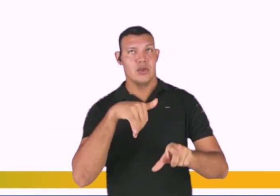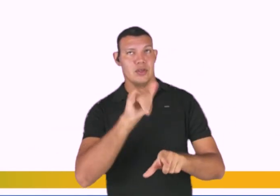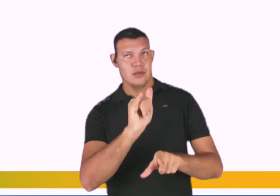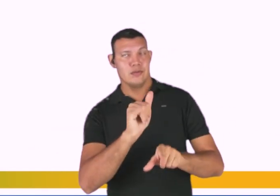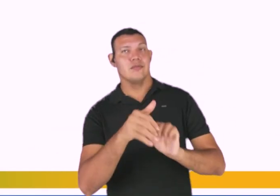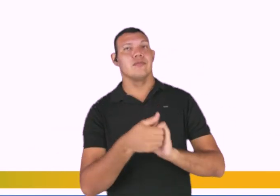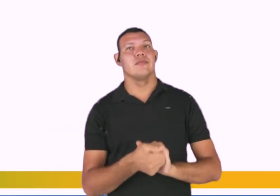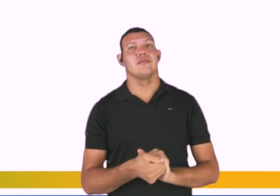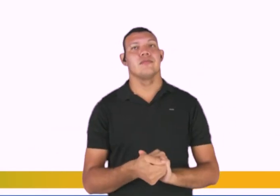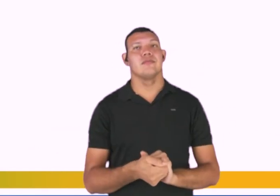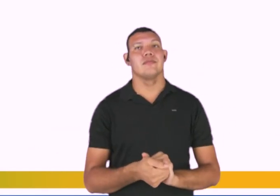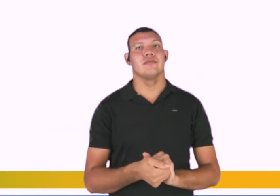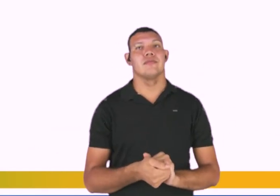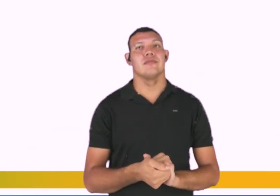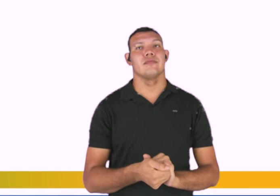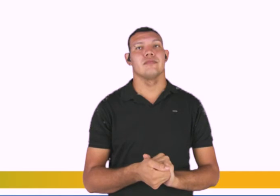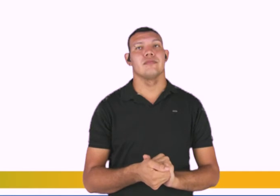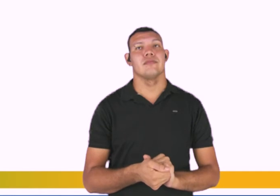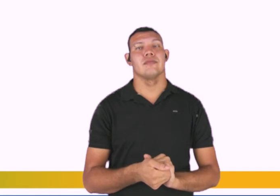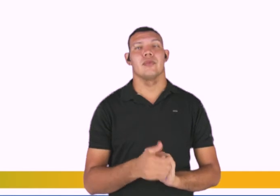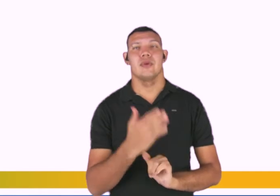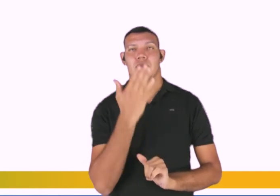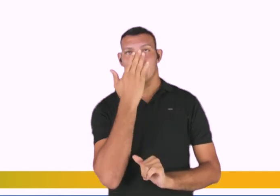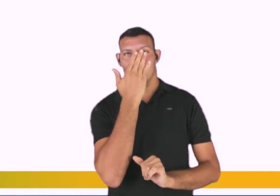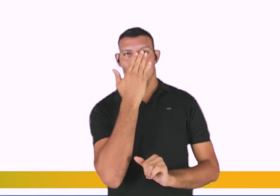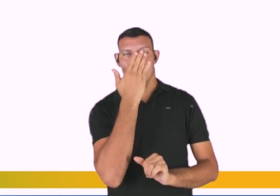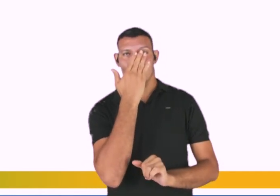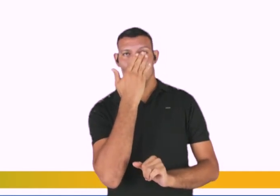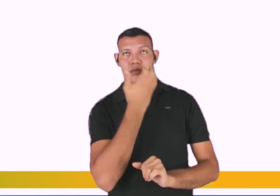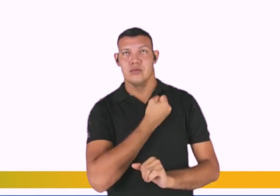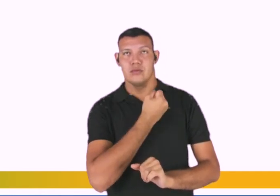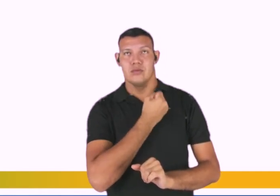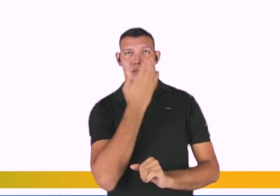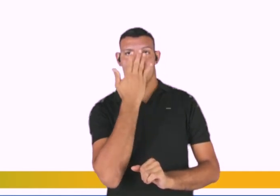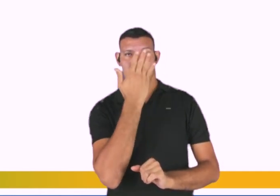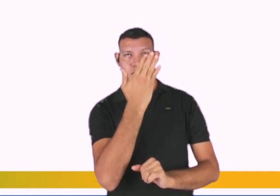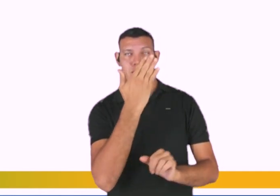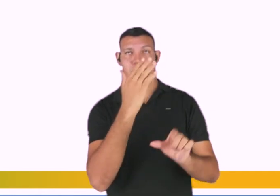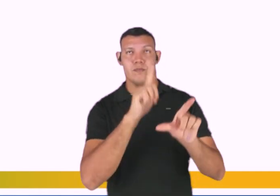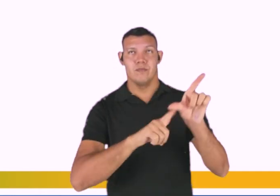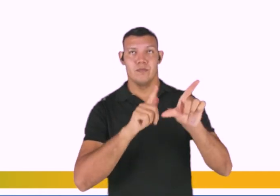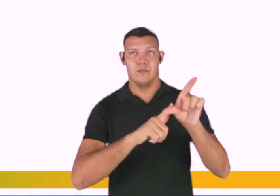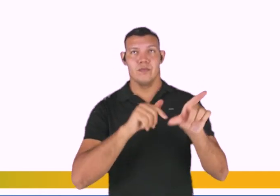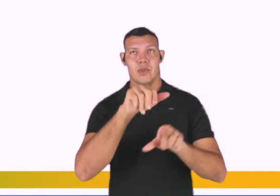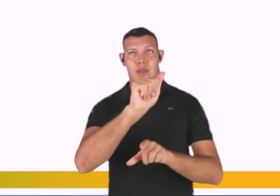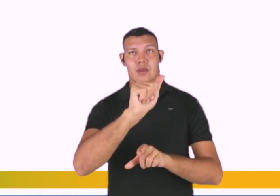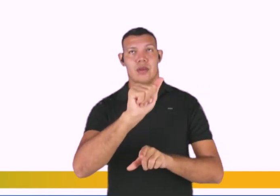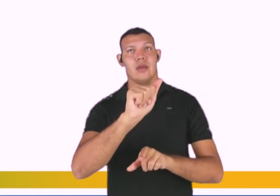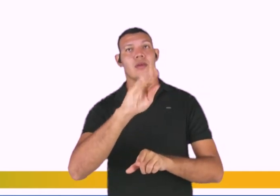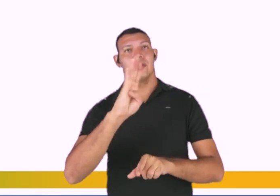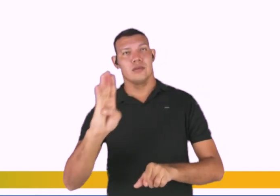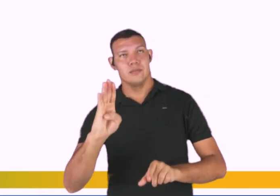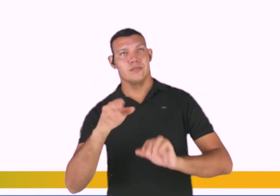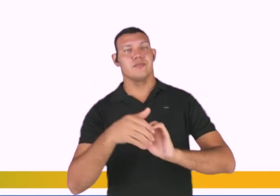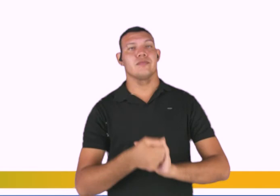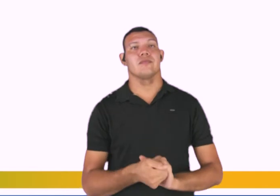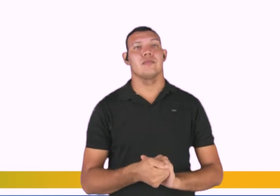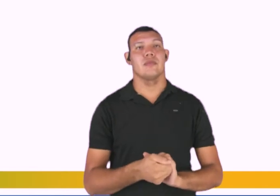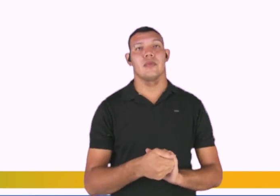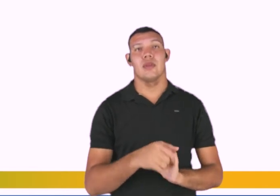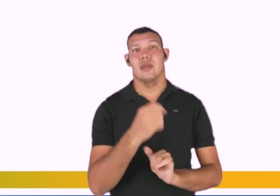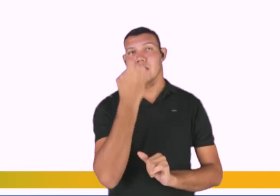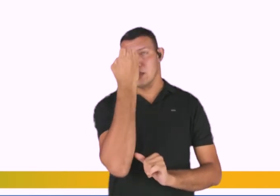os coeficientes a e b. Lembre-se que nós estamos trabalhando aí dois sistemas. E a ideia